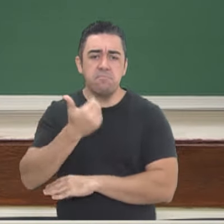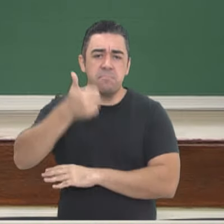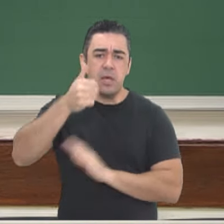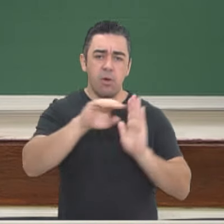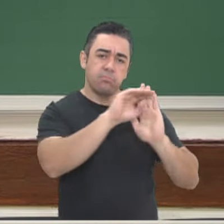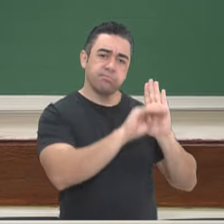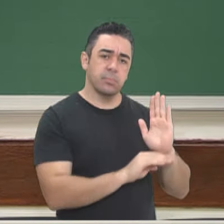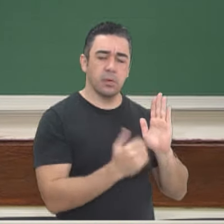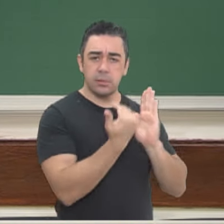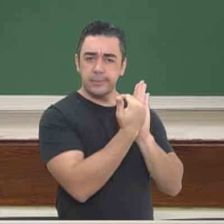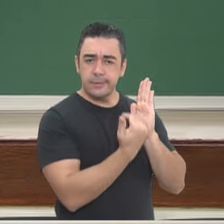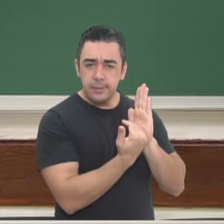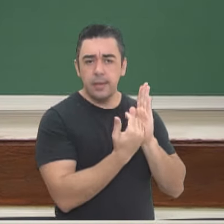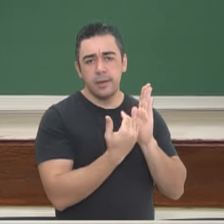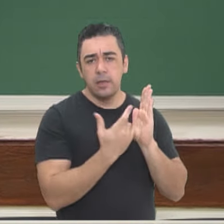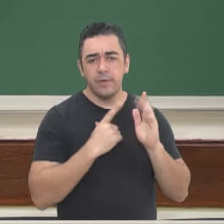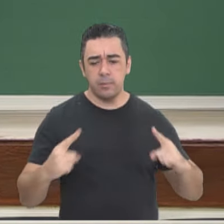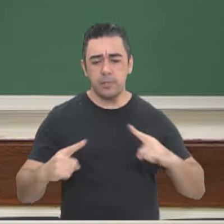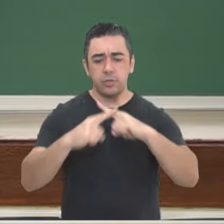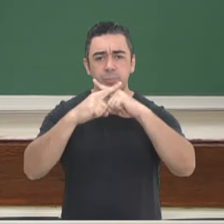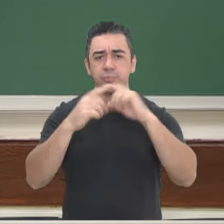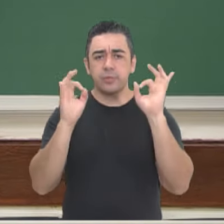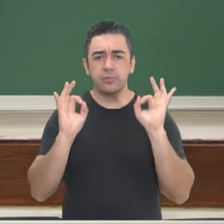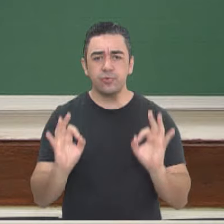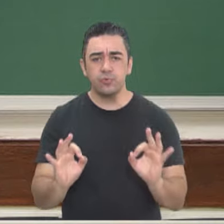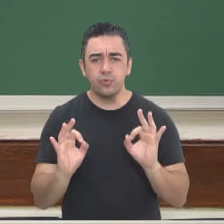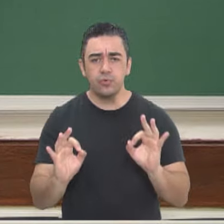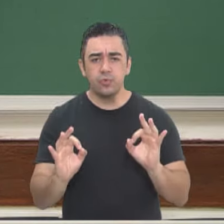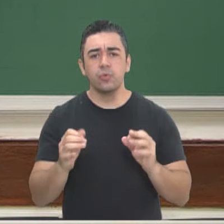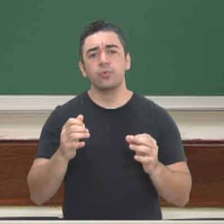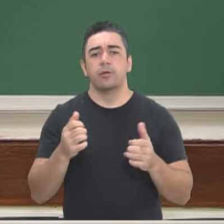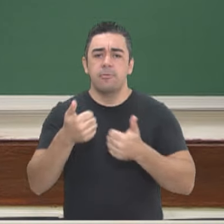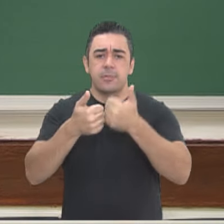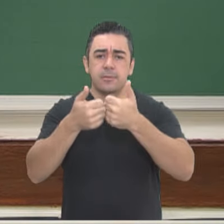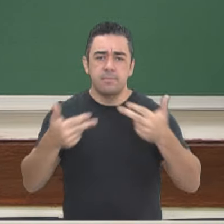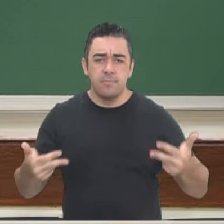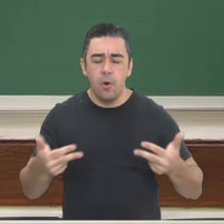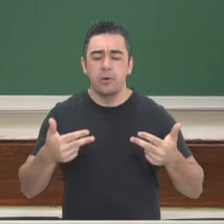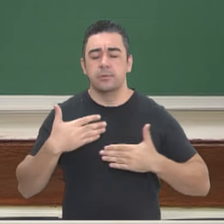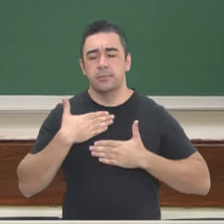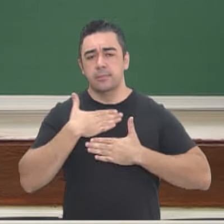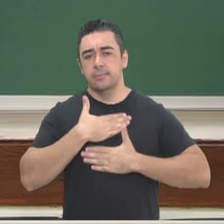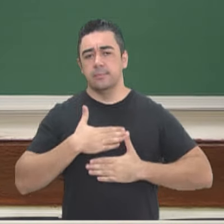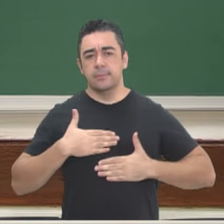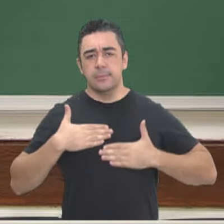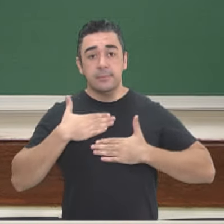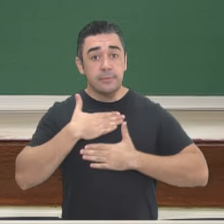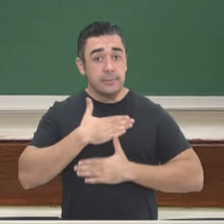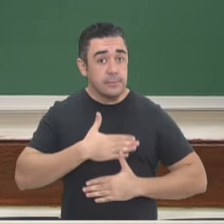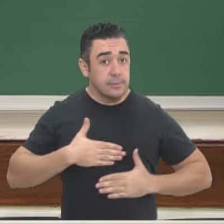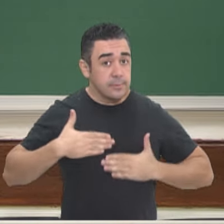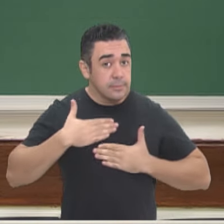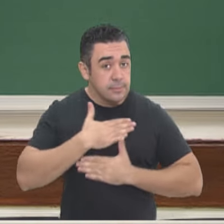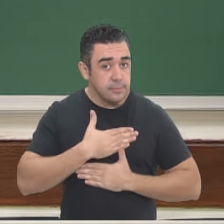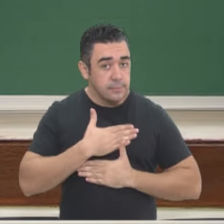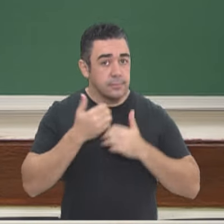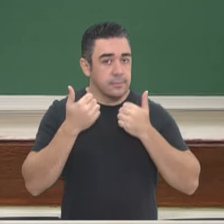realmente uma disputa justa do esporte saudável, espírito esportivo saudável, né? Que a gente já vem